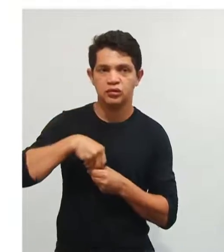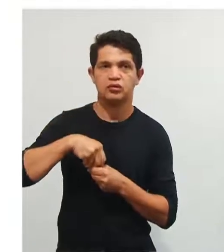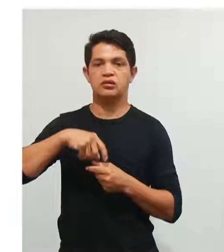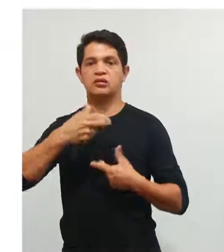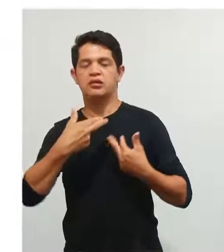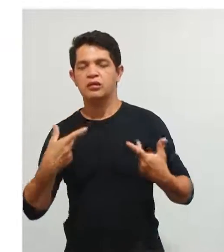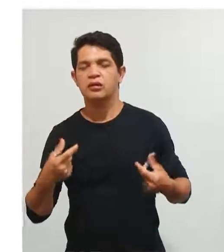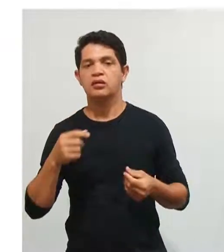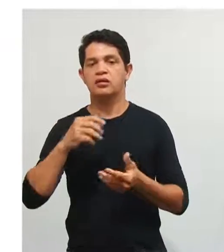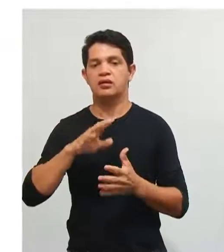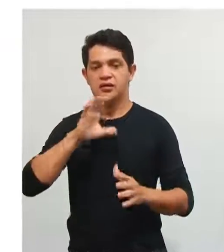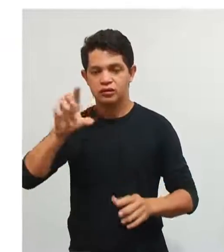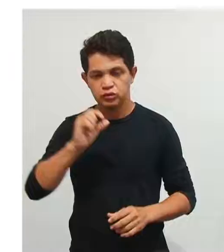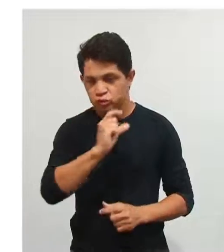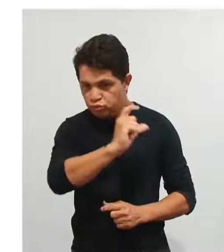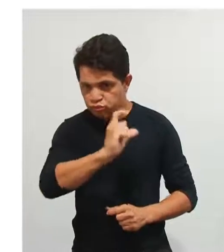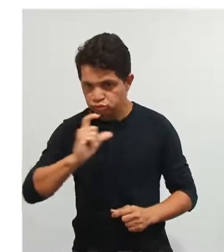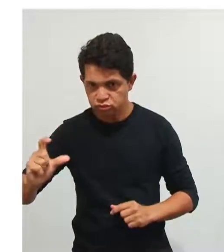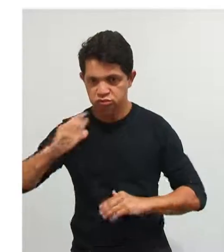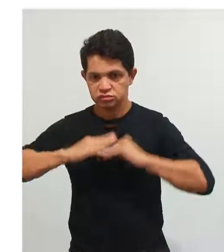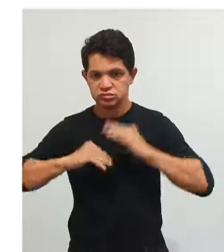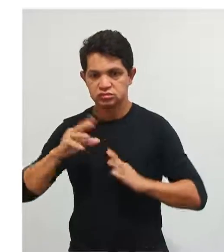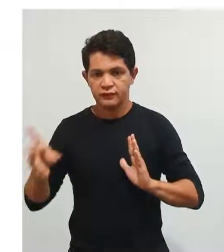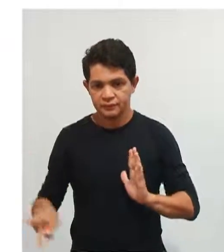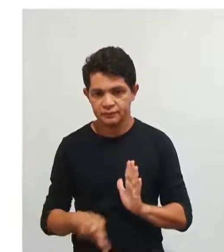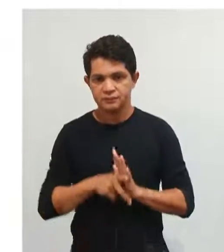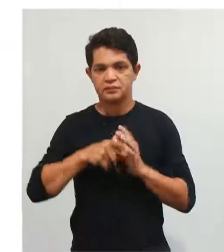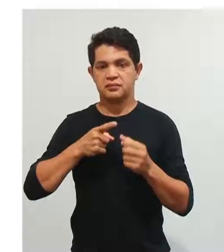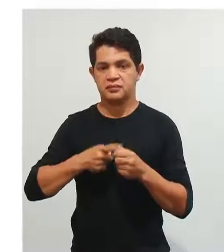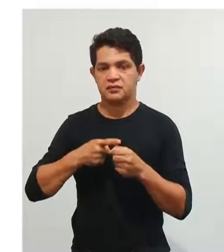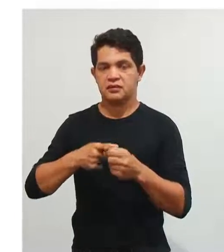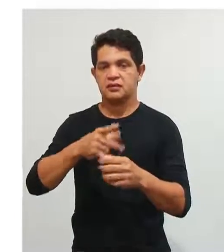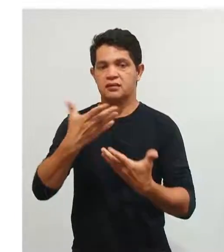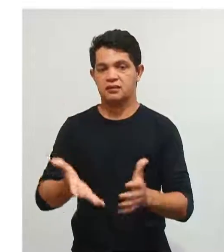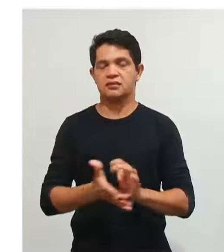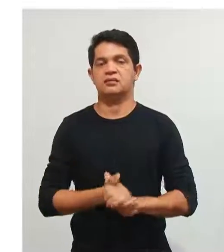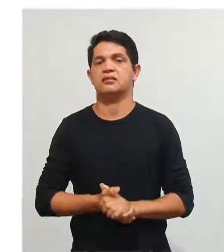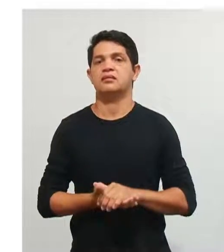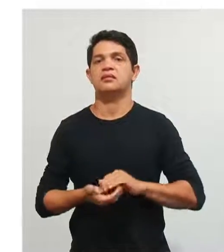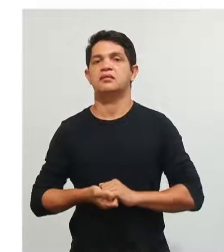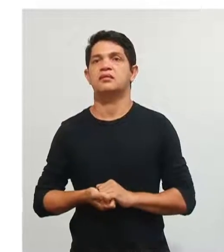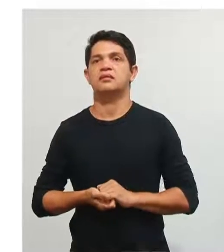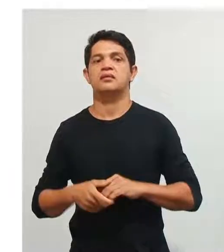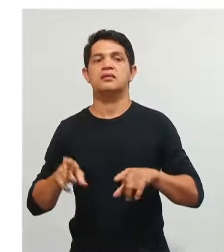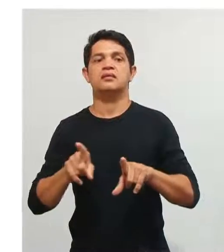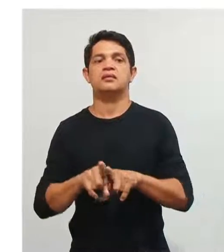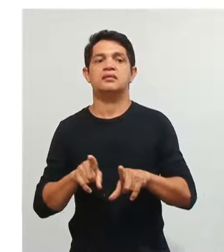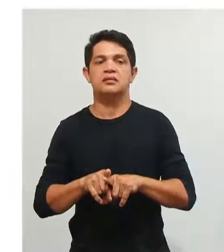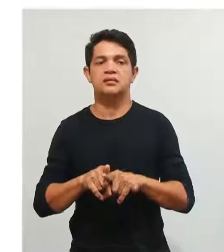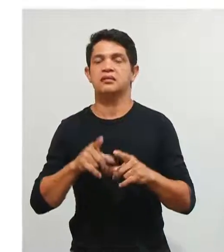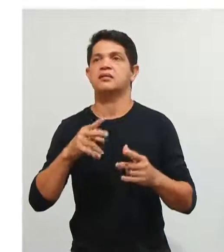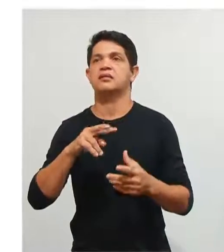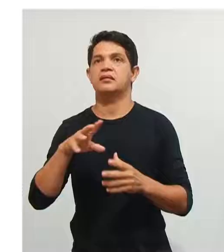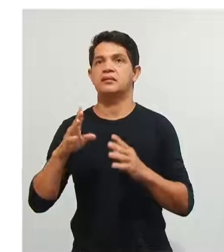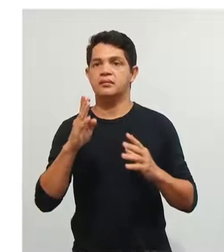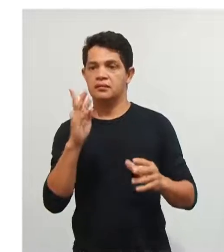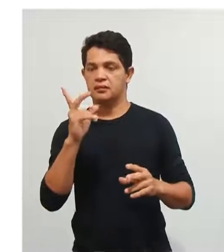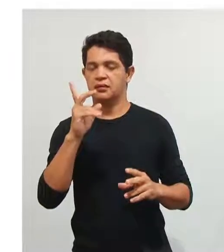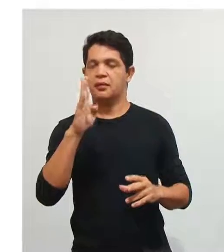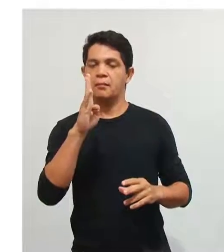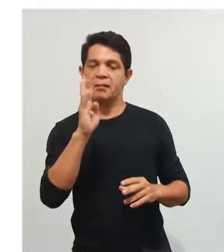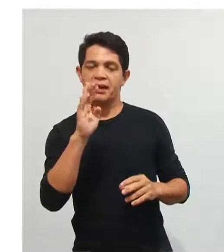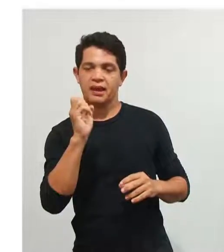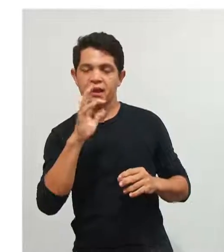ganzá, maracá, pandeiro e reco-reco. Vamos falar um pouco também sobre o